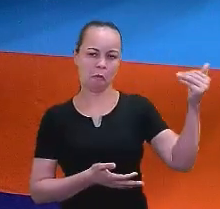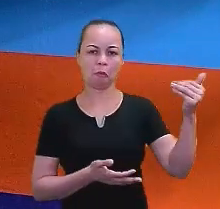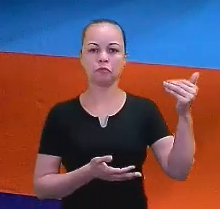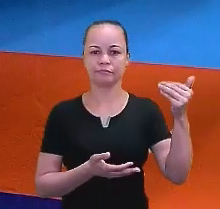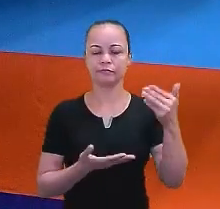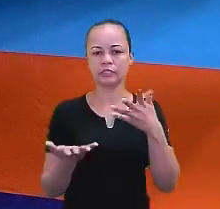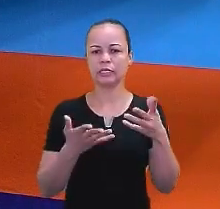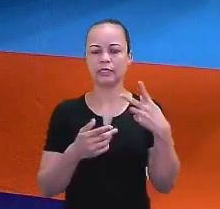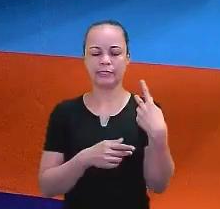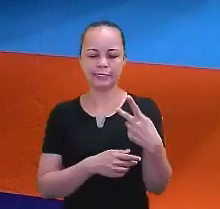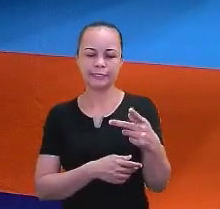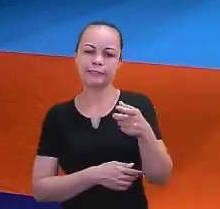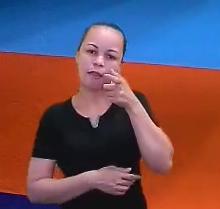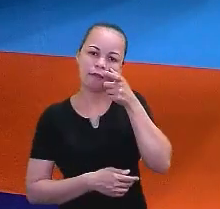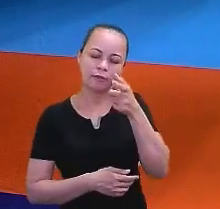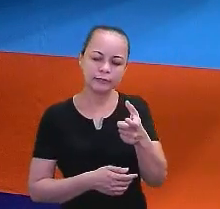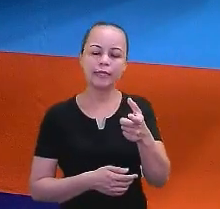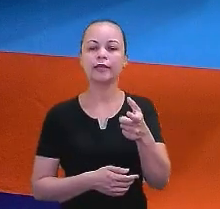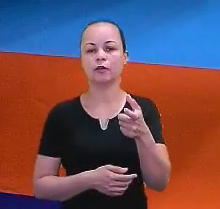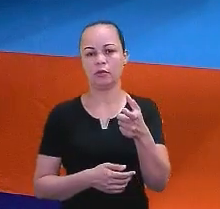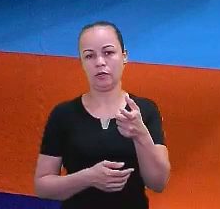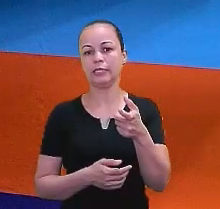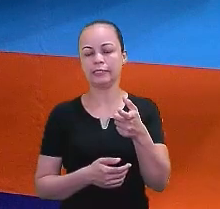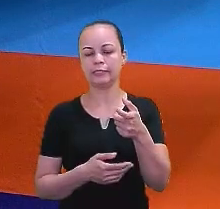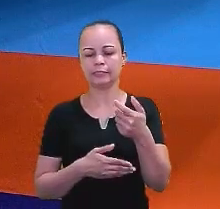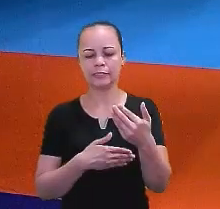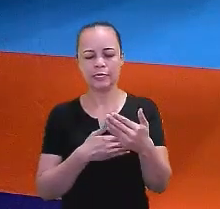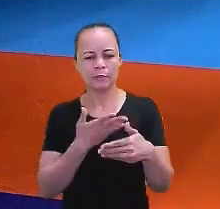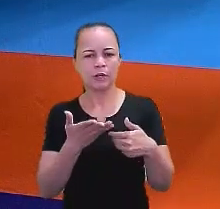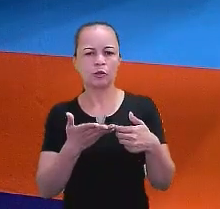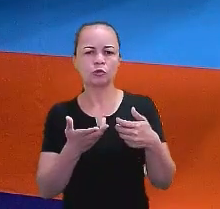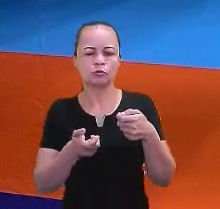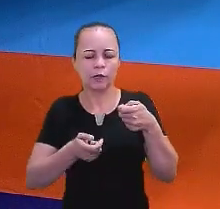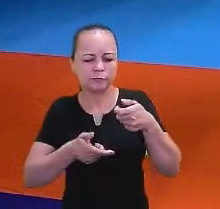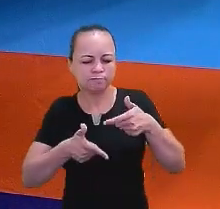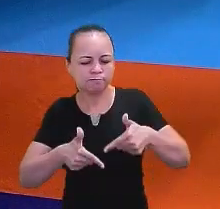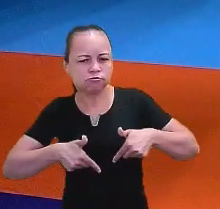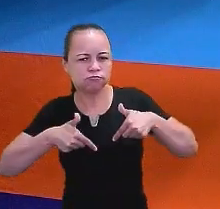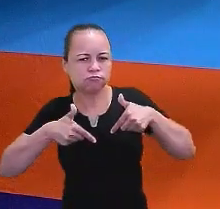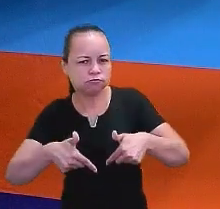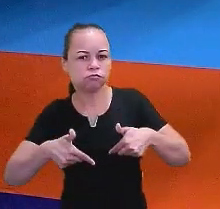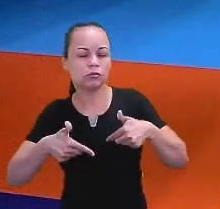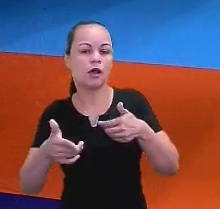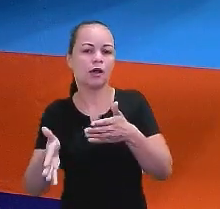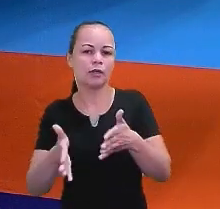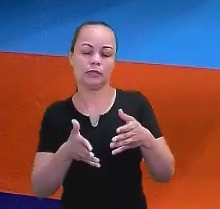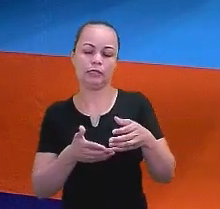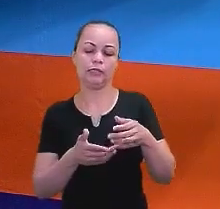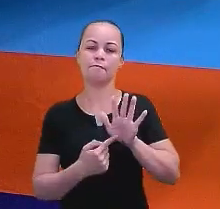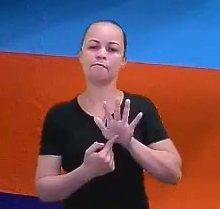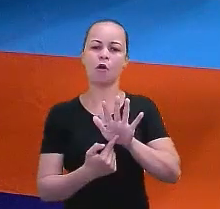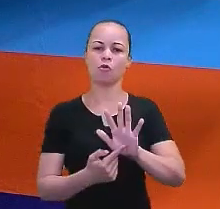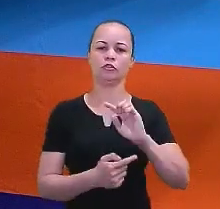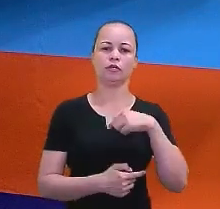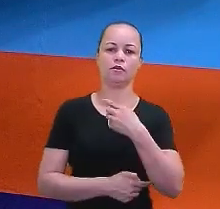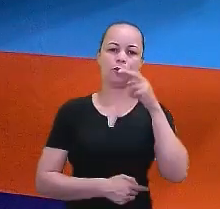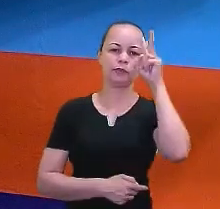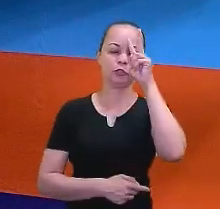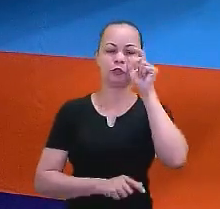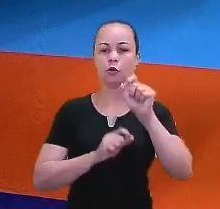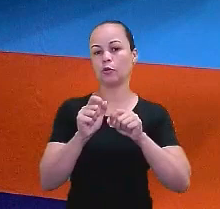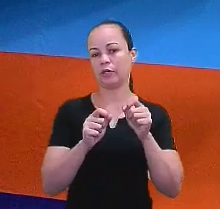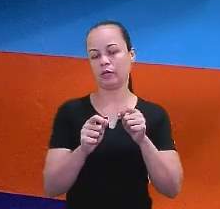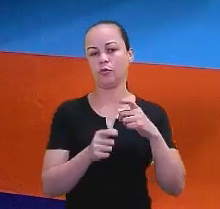interesses ideológicos pelos quais você luta, sempre ao que aparenta na nossa história, o que vai prevalecer são